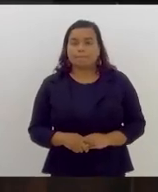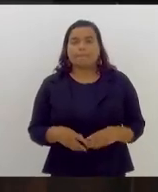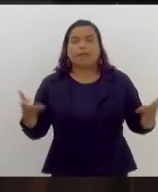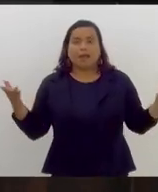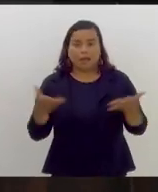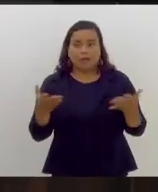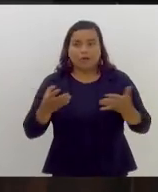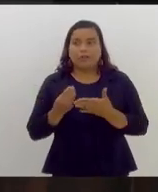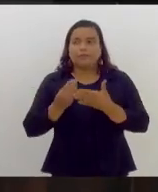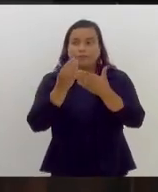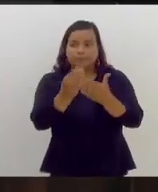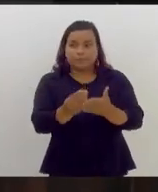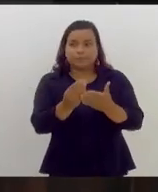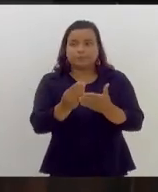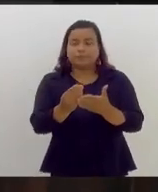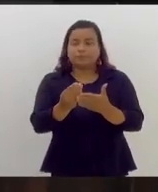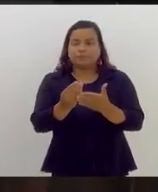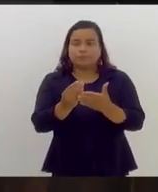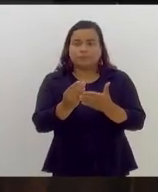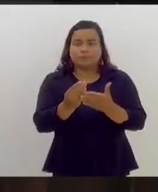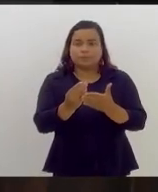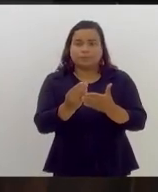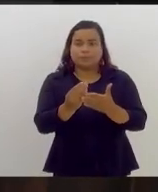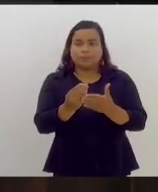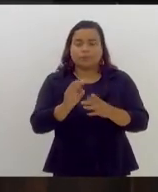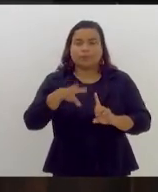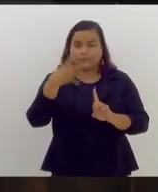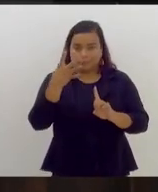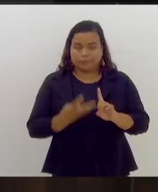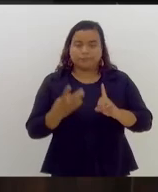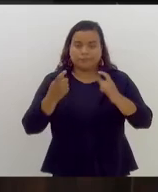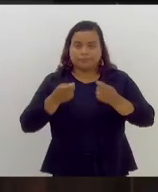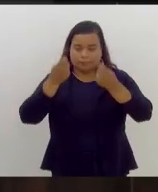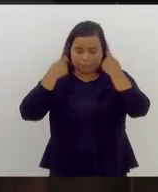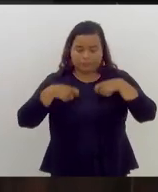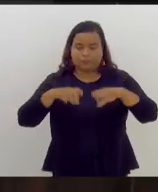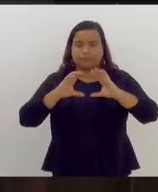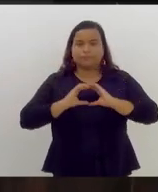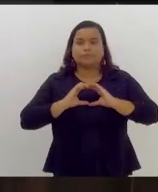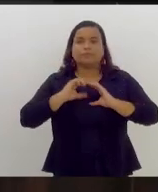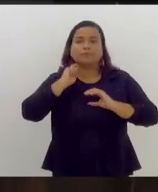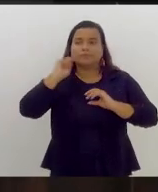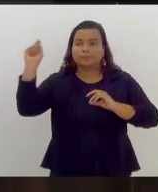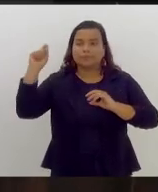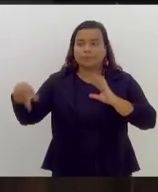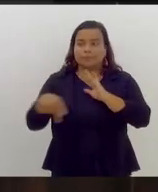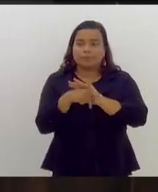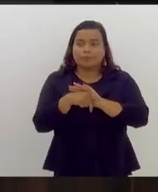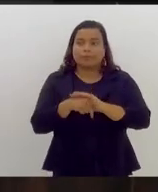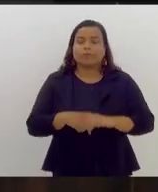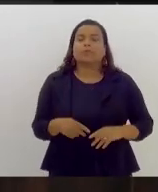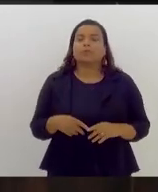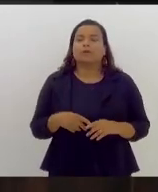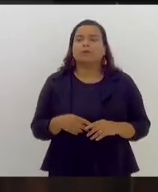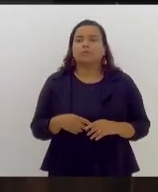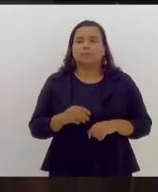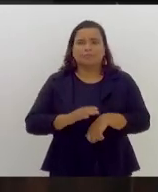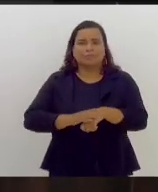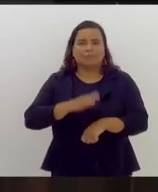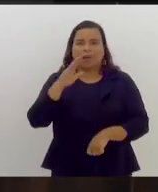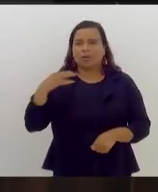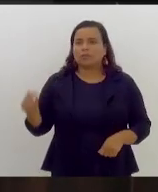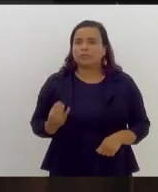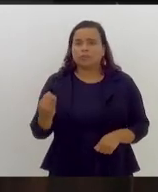chegada a hora, o momento solene da entrega de medalha Tiradentes, a maior